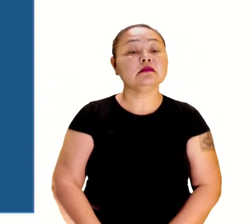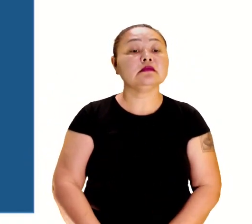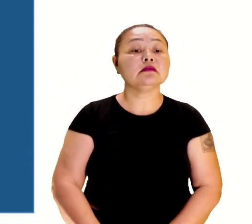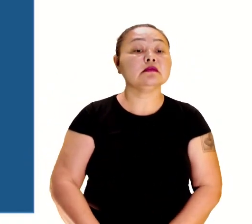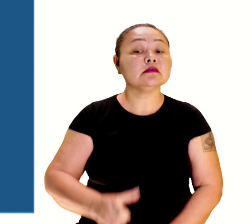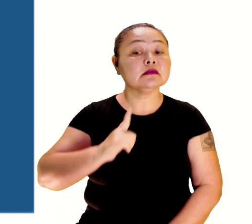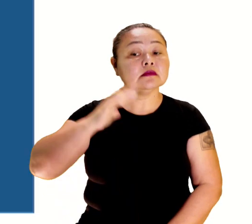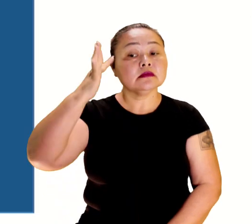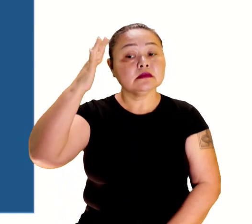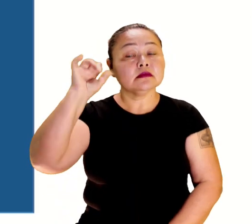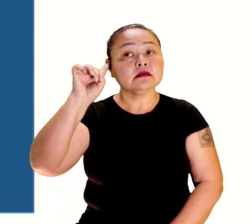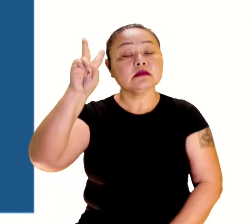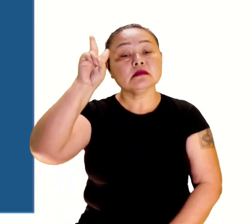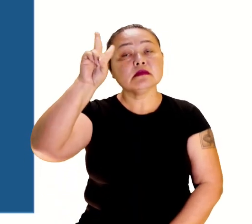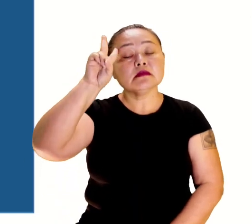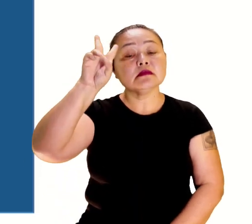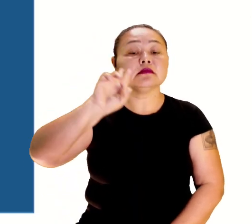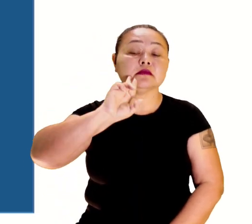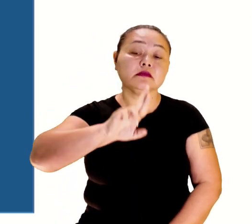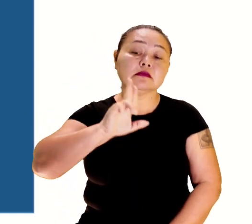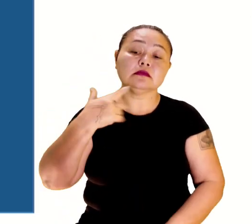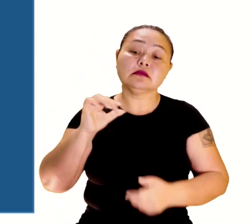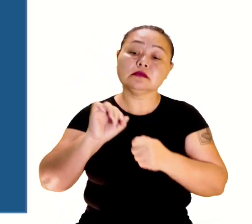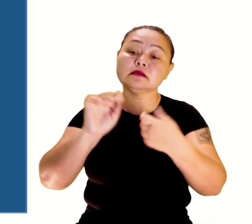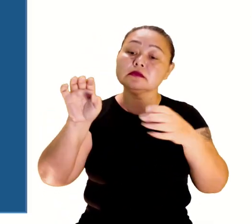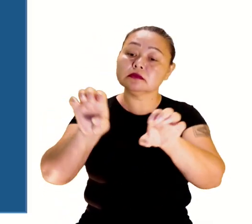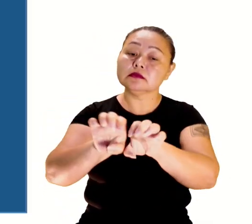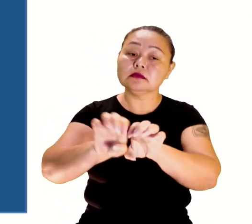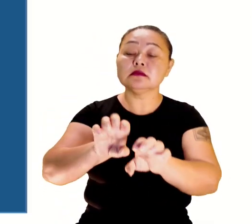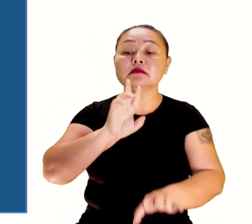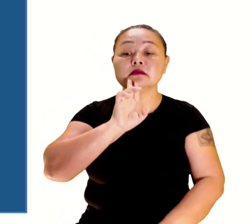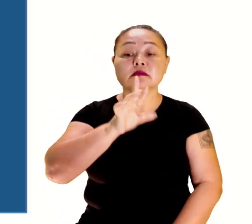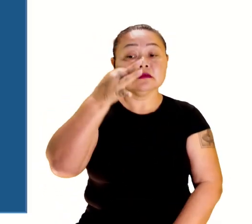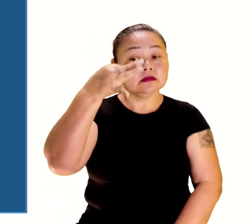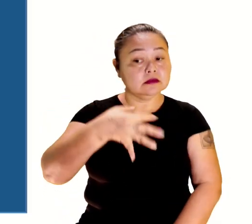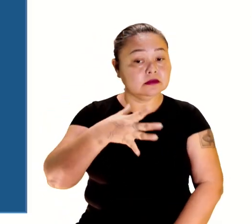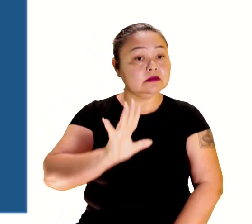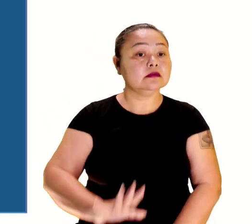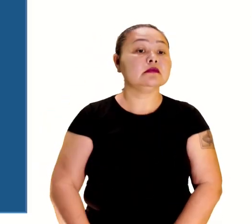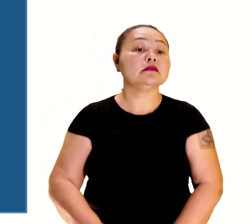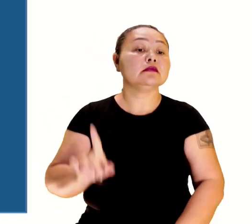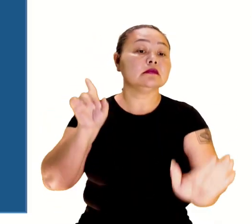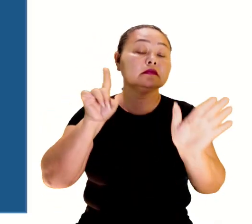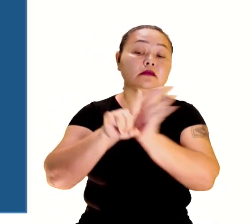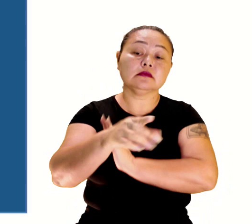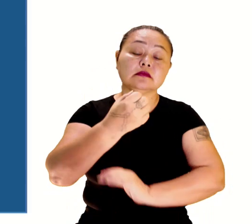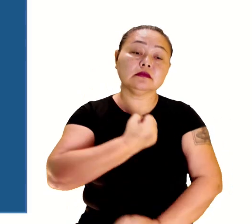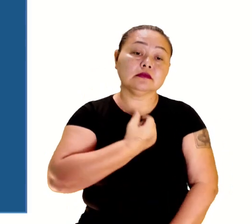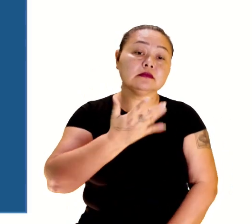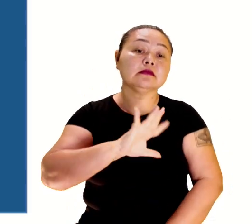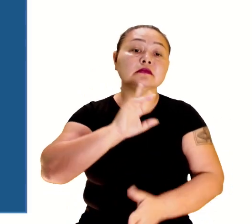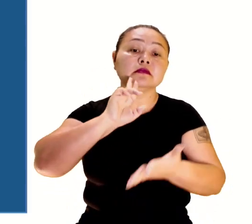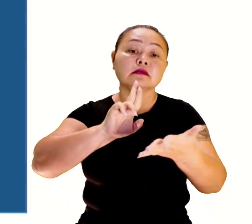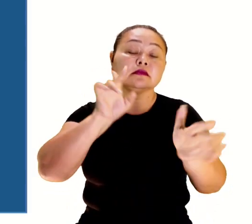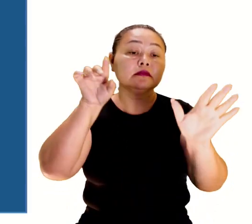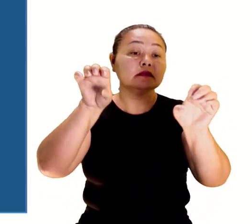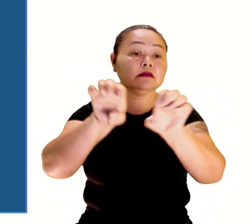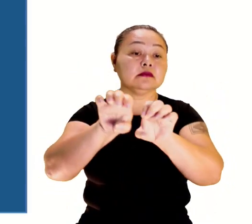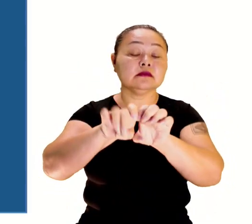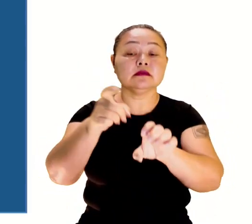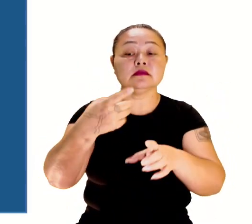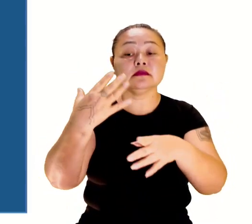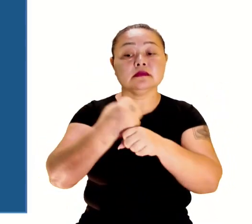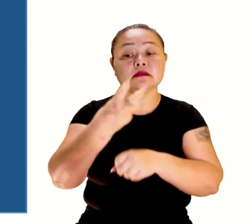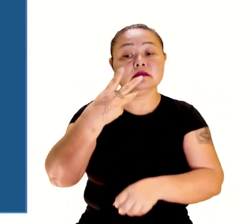nos remete a resolver uma equação de maneira correta, né? Pergunta de número 3. Qual a resposta da equação x mais